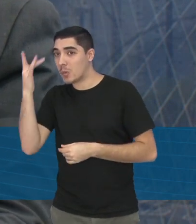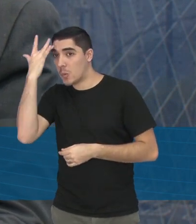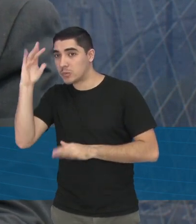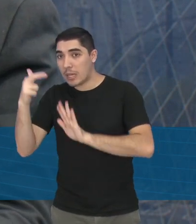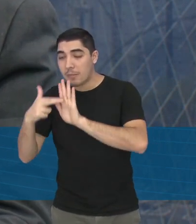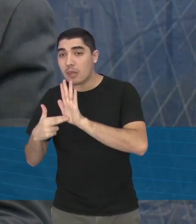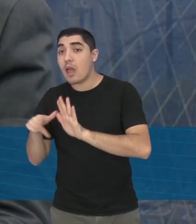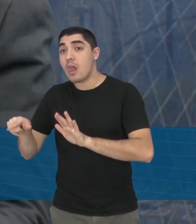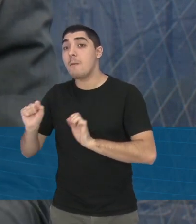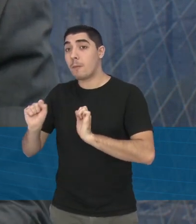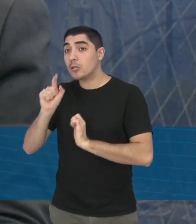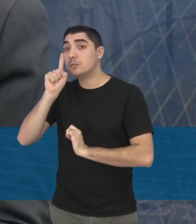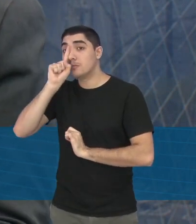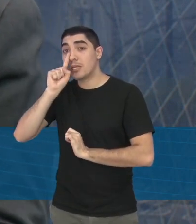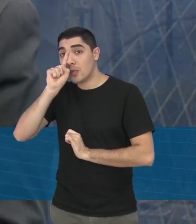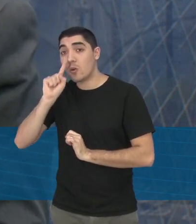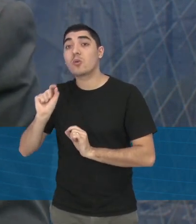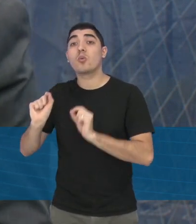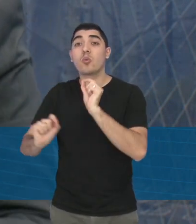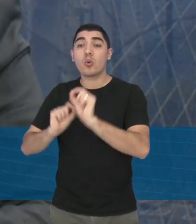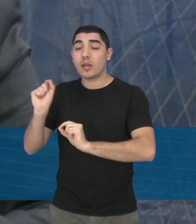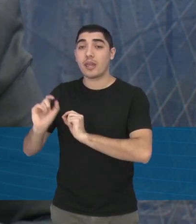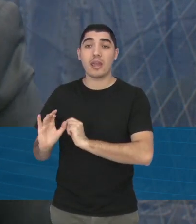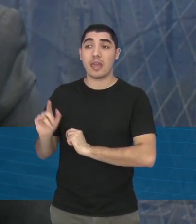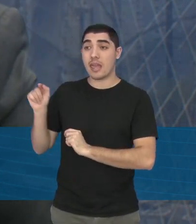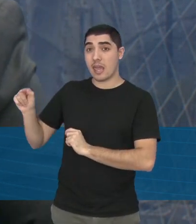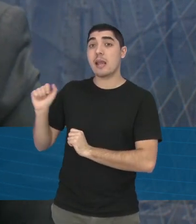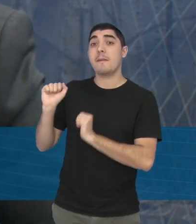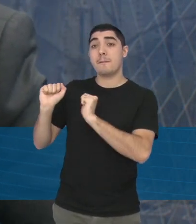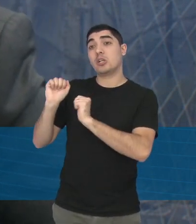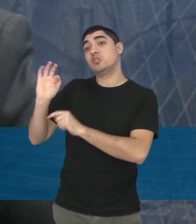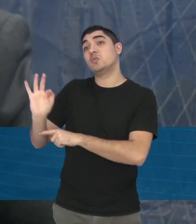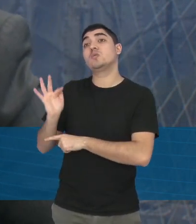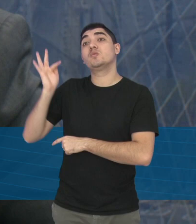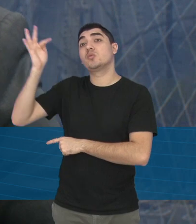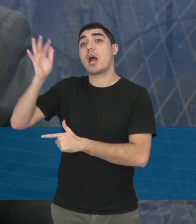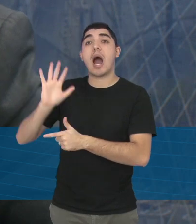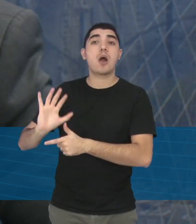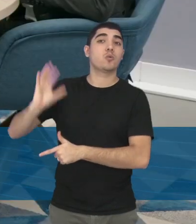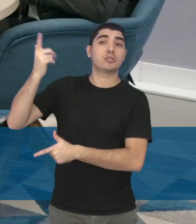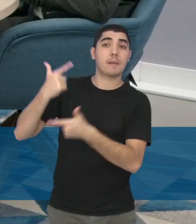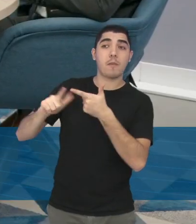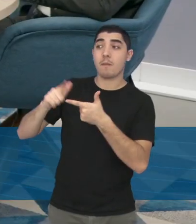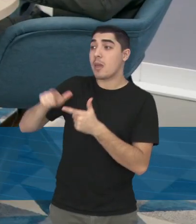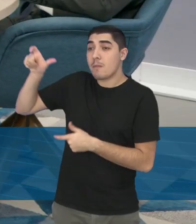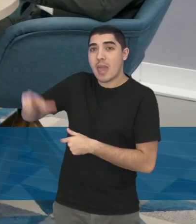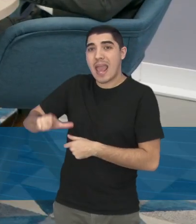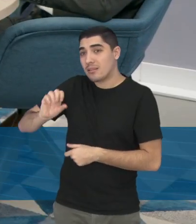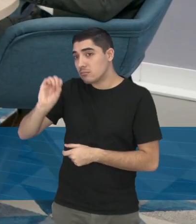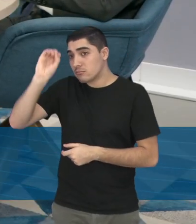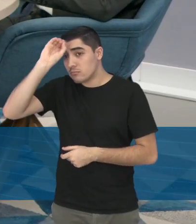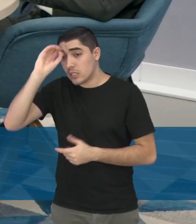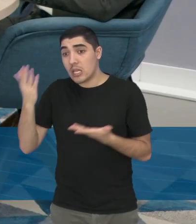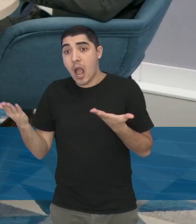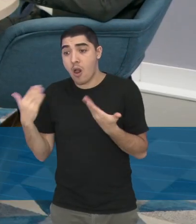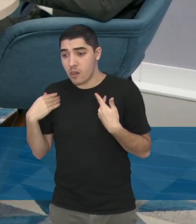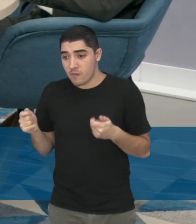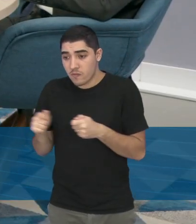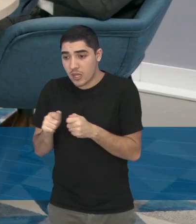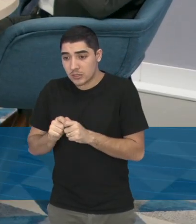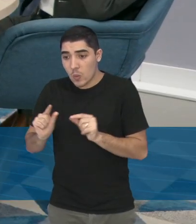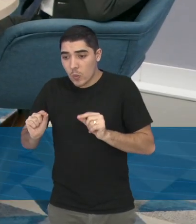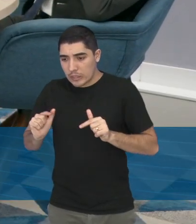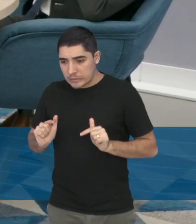indeterminado, que é esse risco de não saber, havendo uma situação futura incerta, como eu vou proceder. Então,